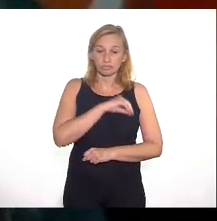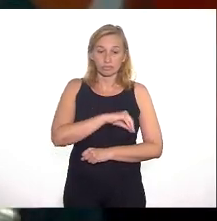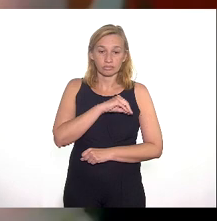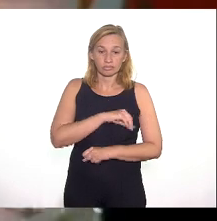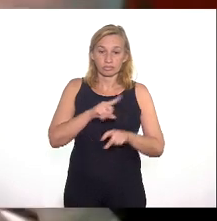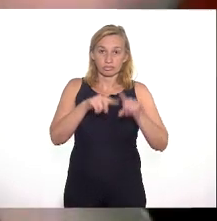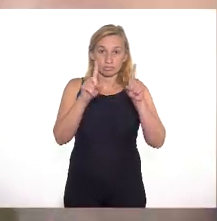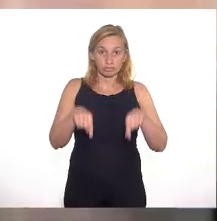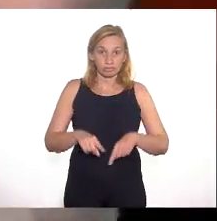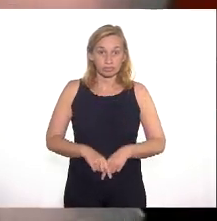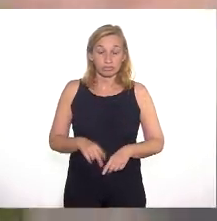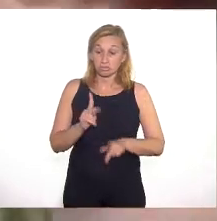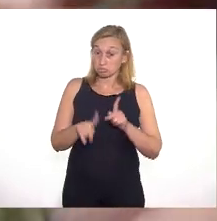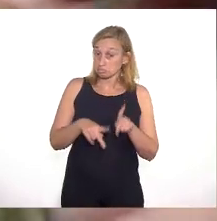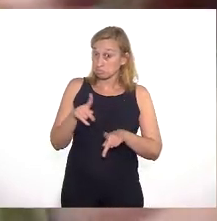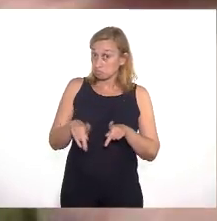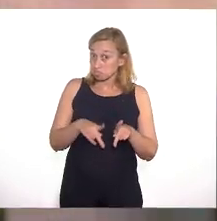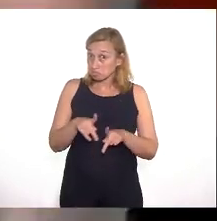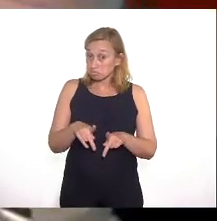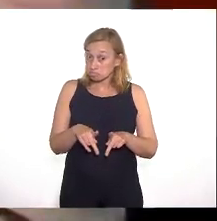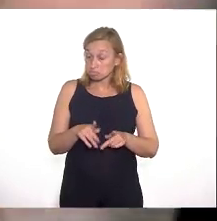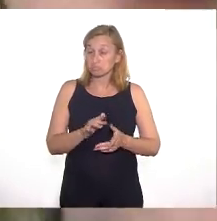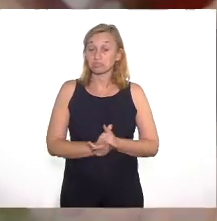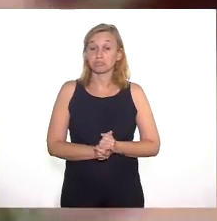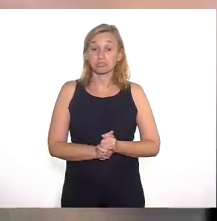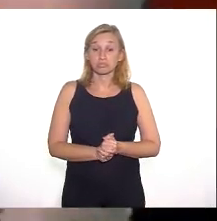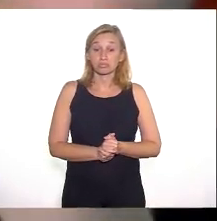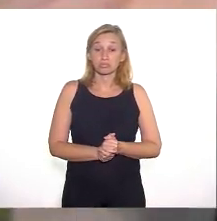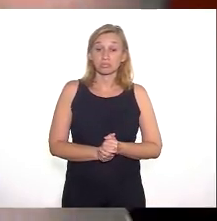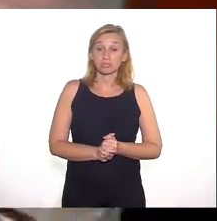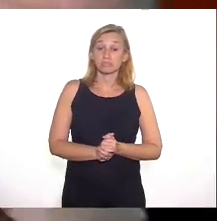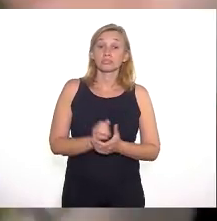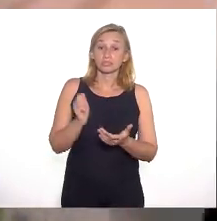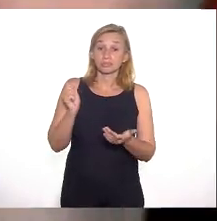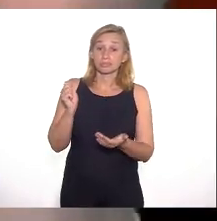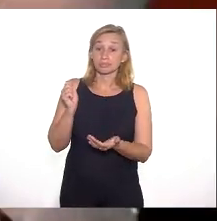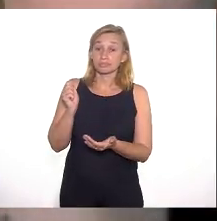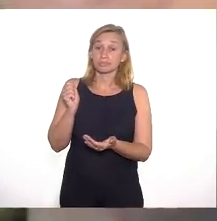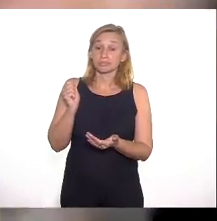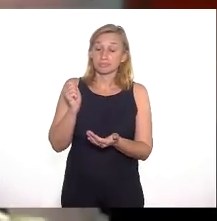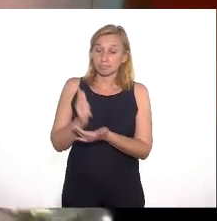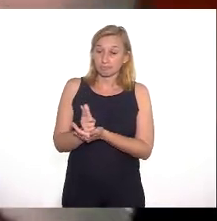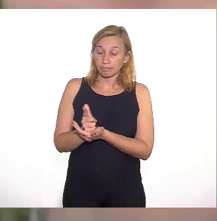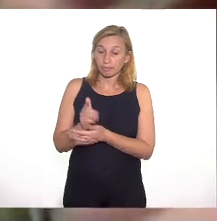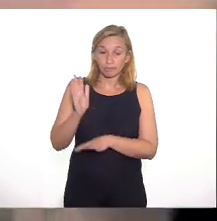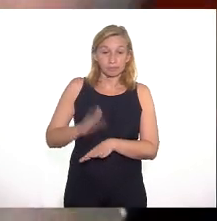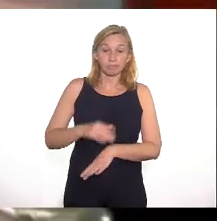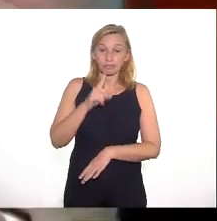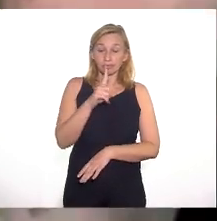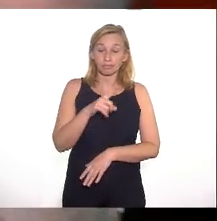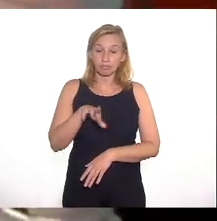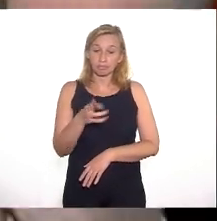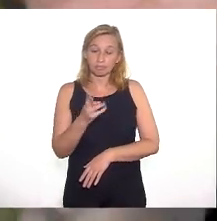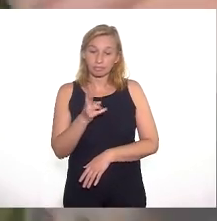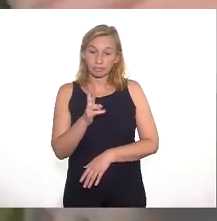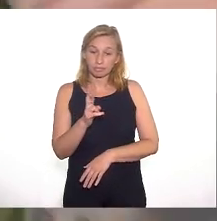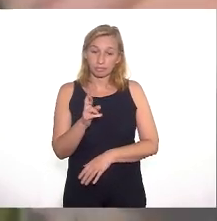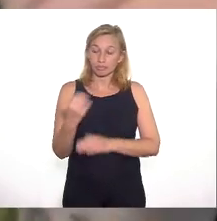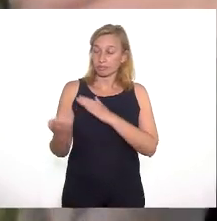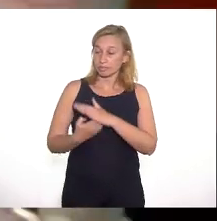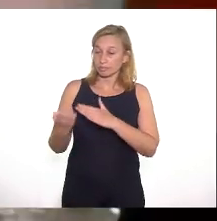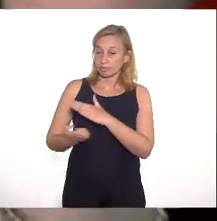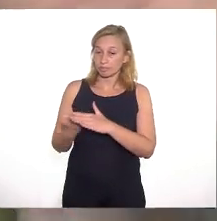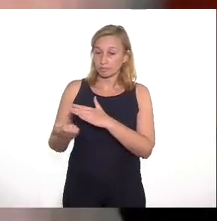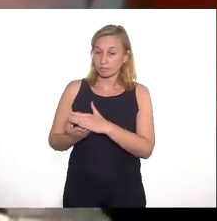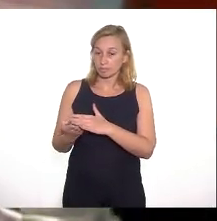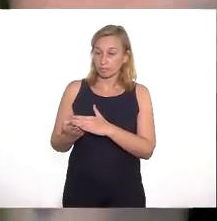servidores. A população fluminense banca mais de R$1 milhão com empresas que não funcionam